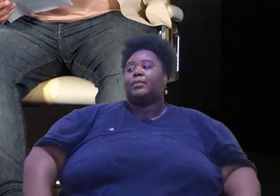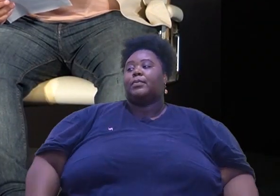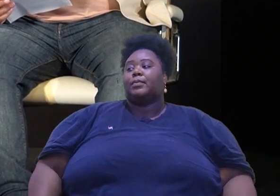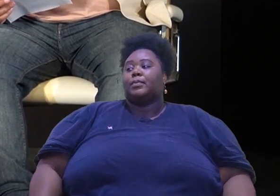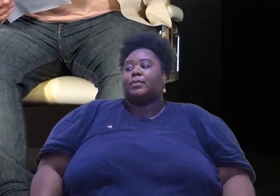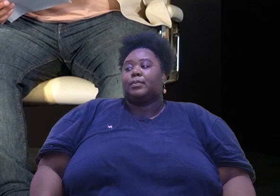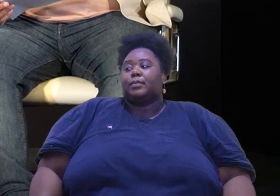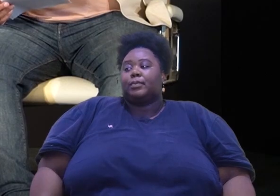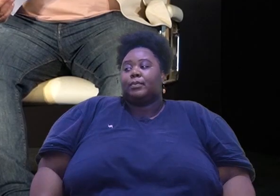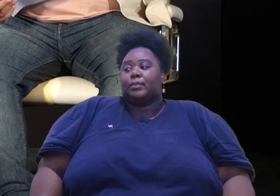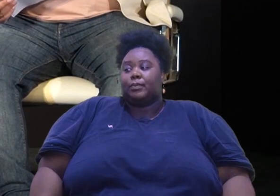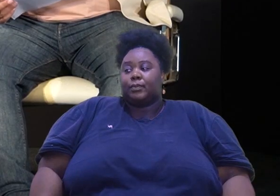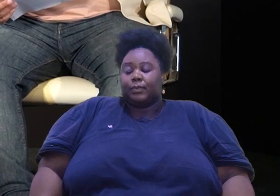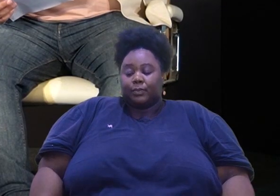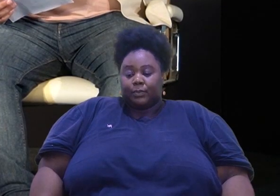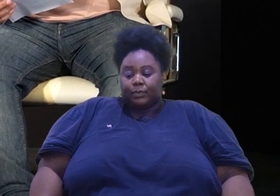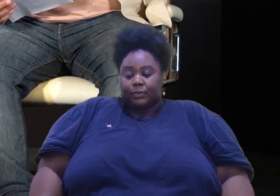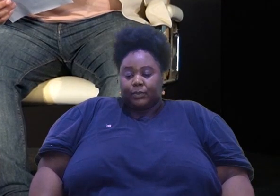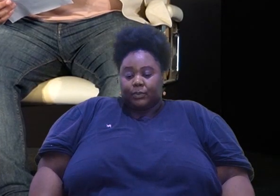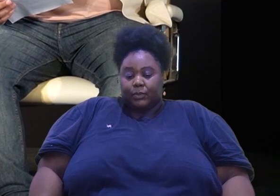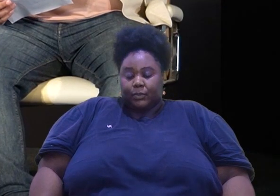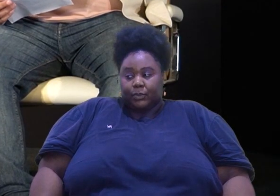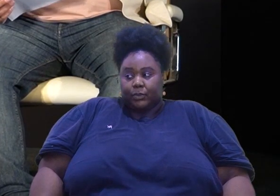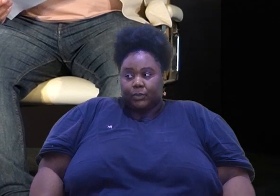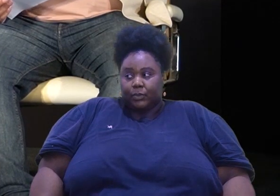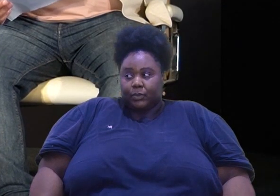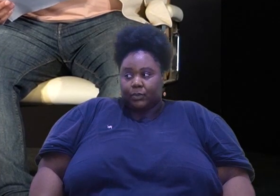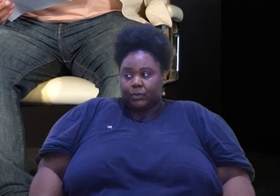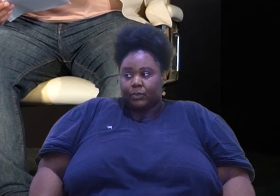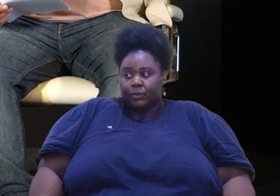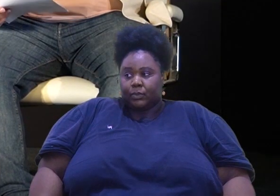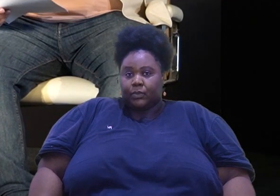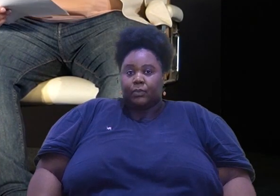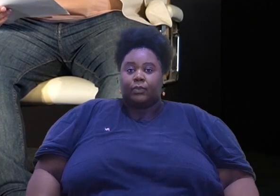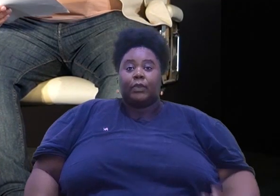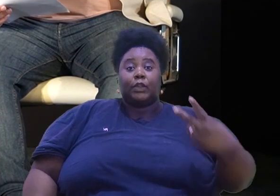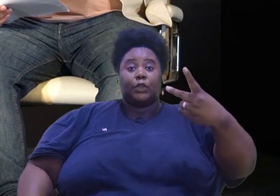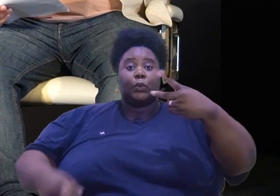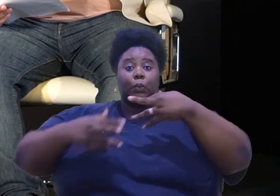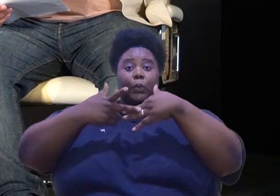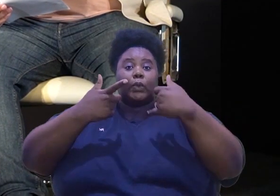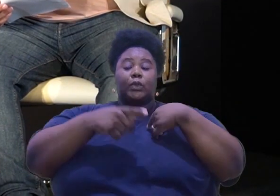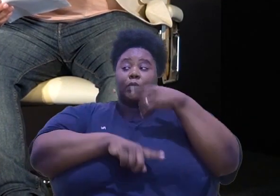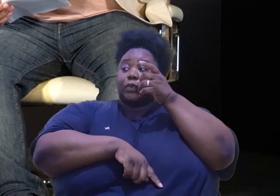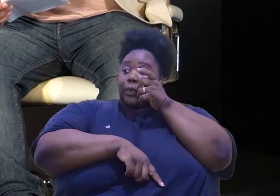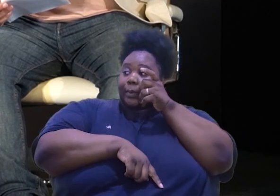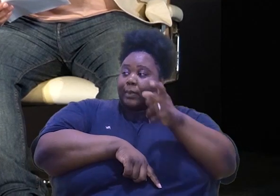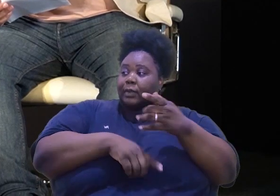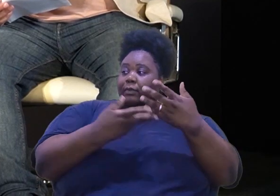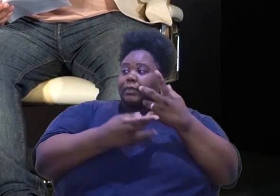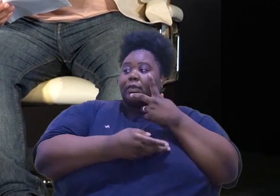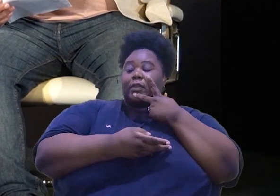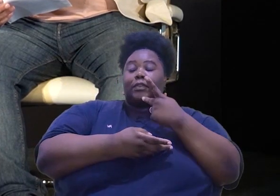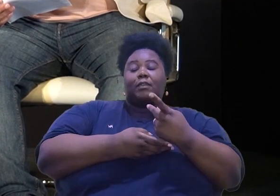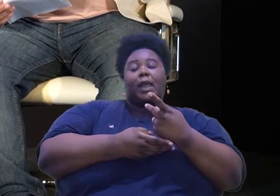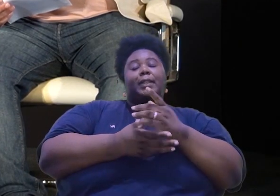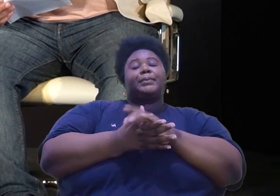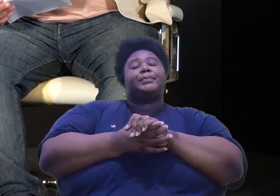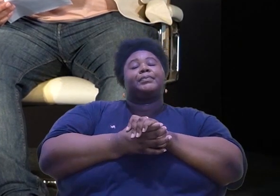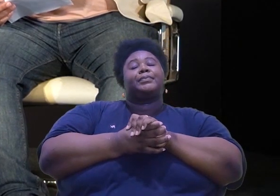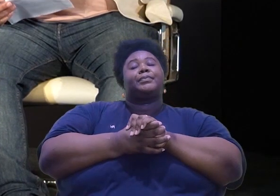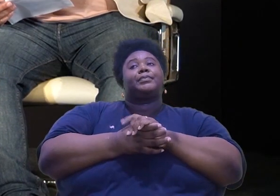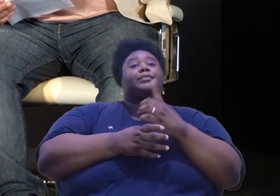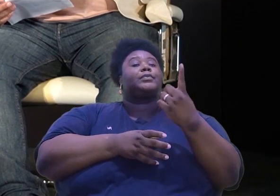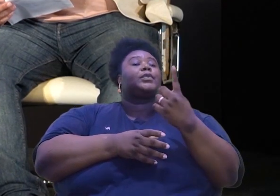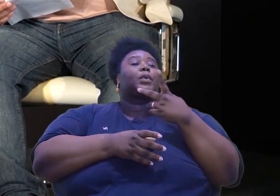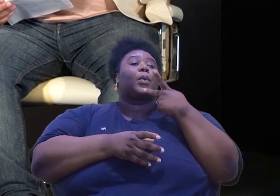Duas coisas me colocam nessa observação, né, que você comenta. Uma é um